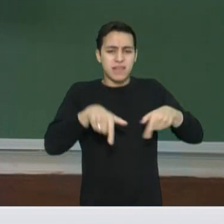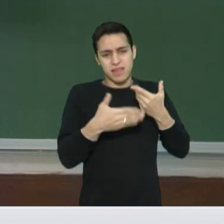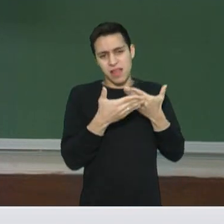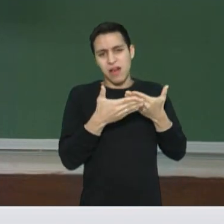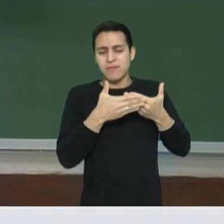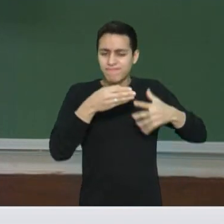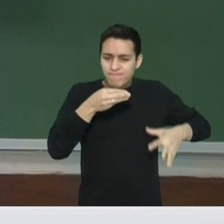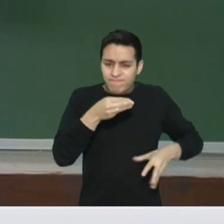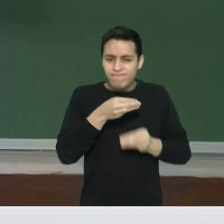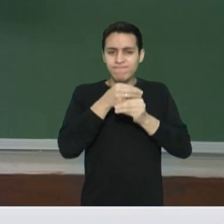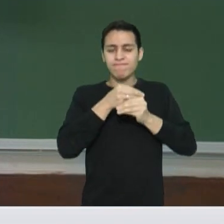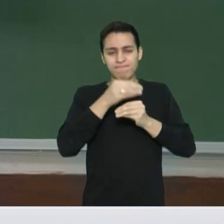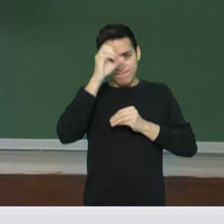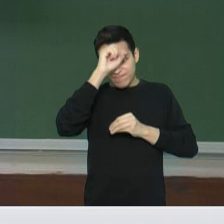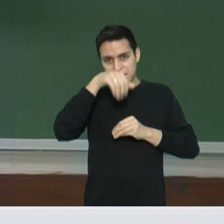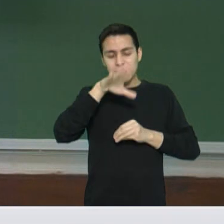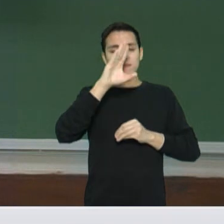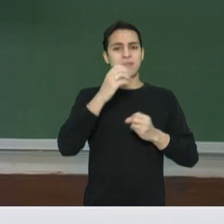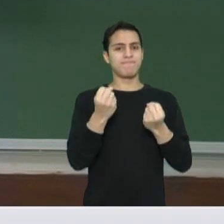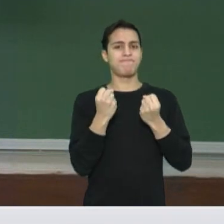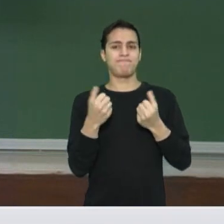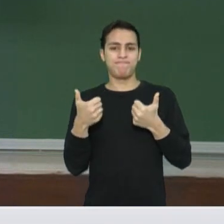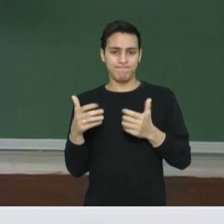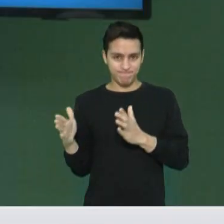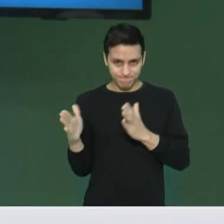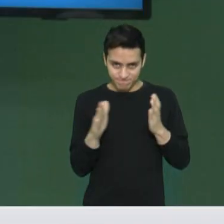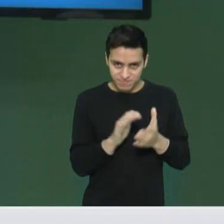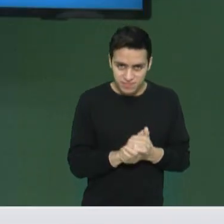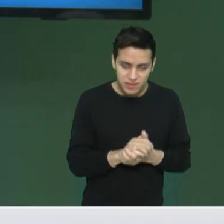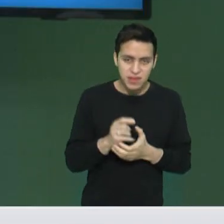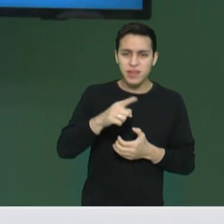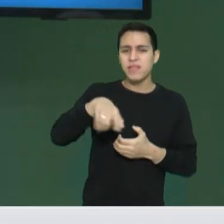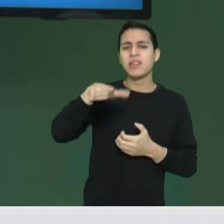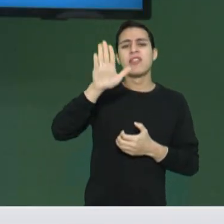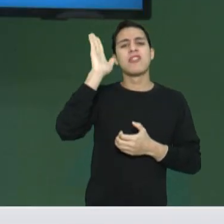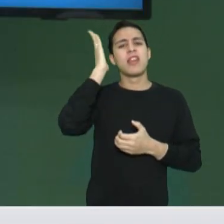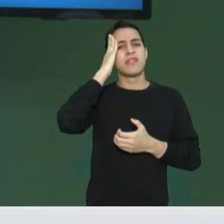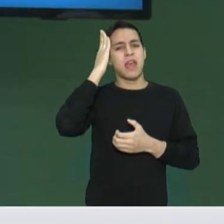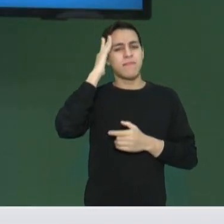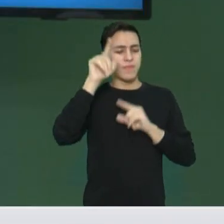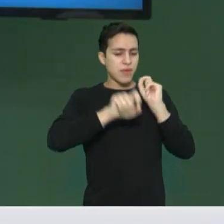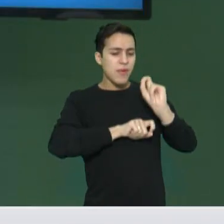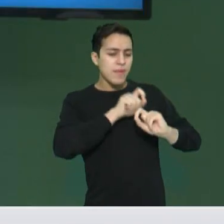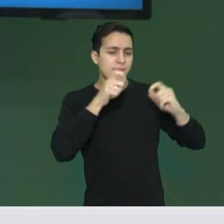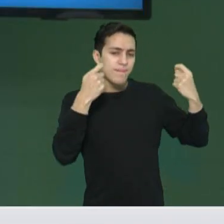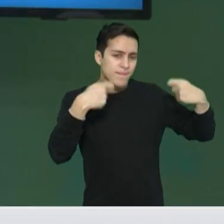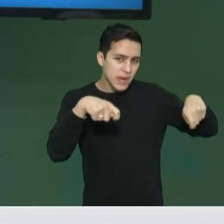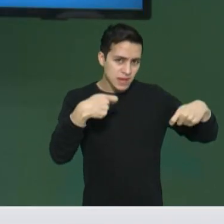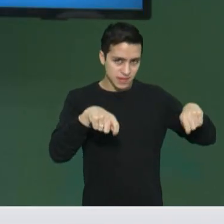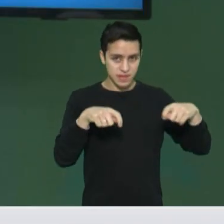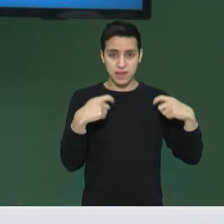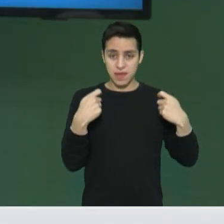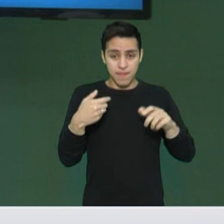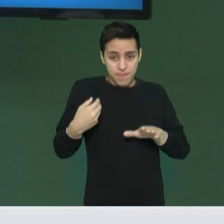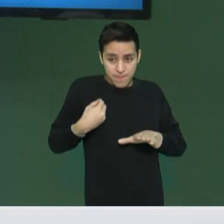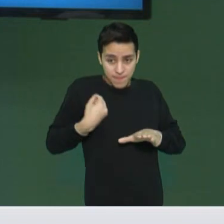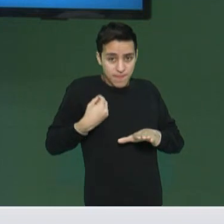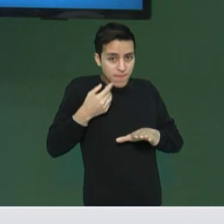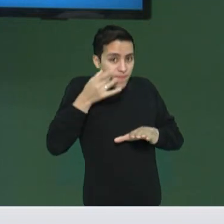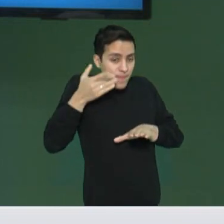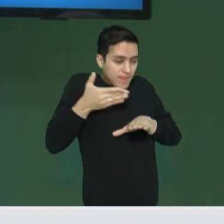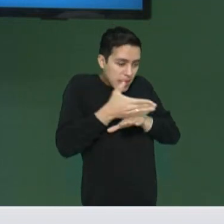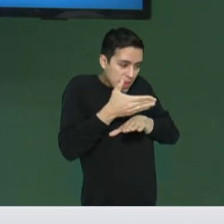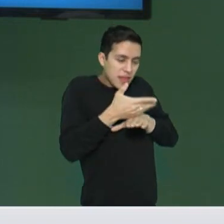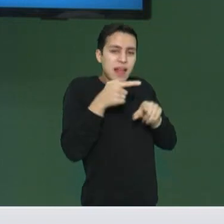potencializa o nosso aprendizado, não é isso? Você já sabe o que você tem que fazer, o registro de frequência lá